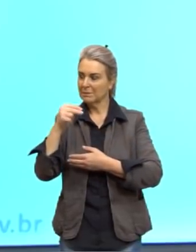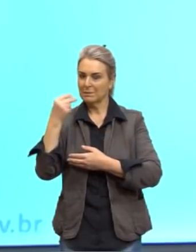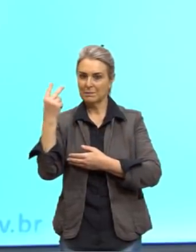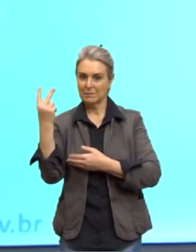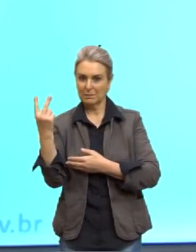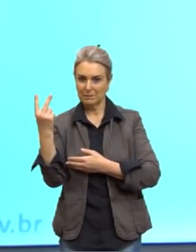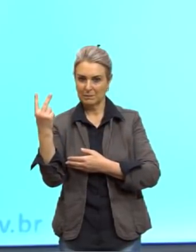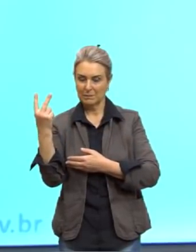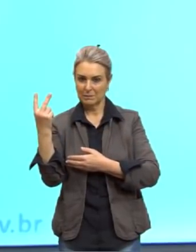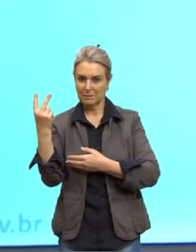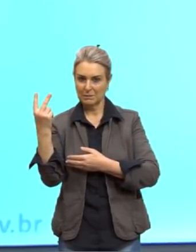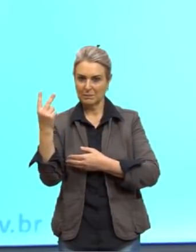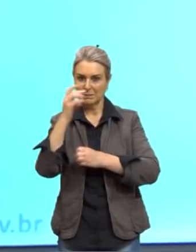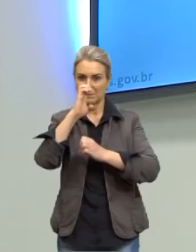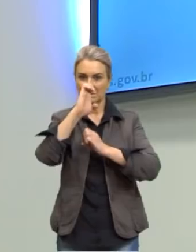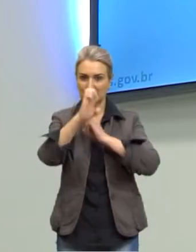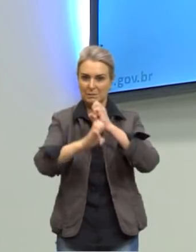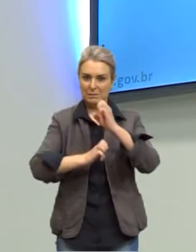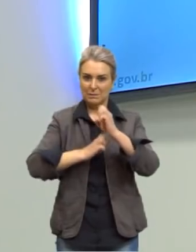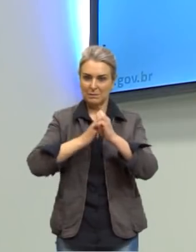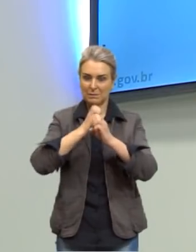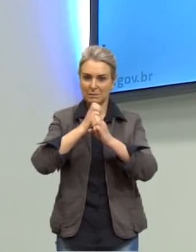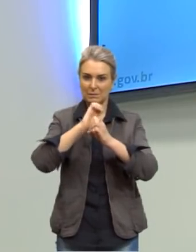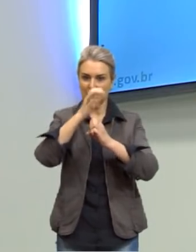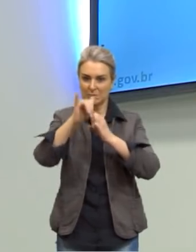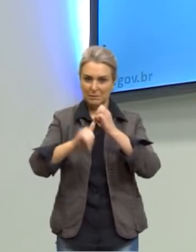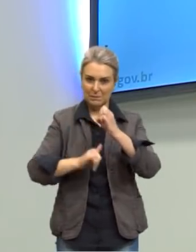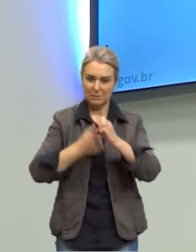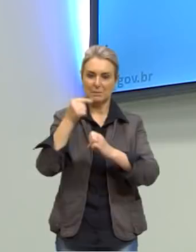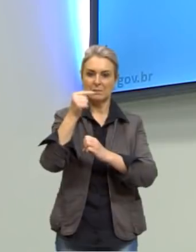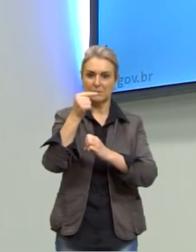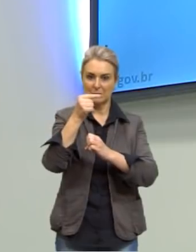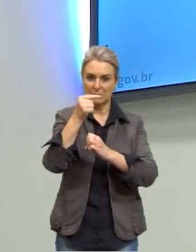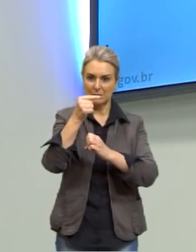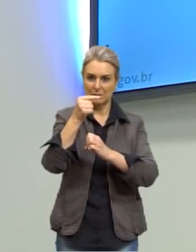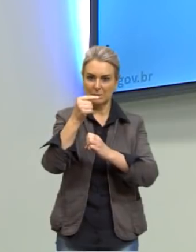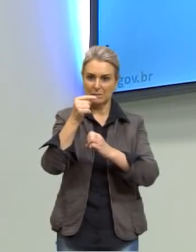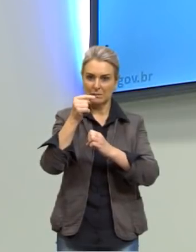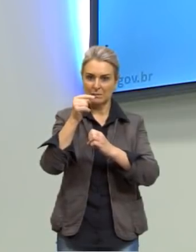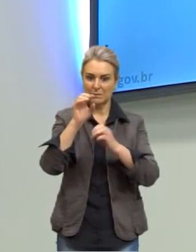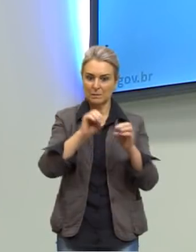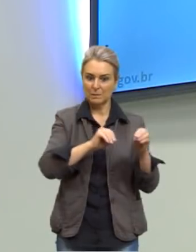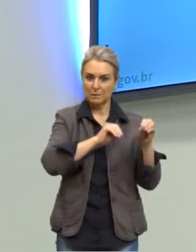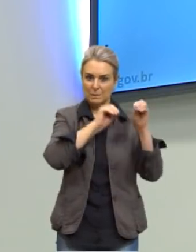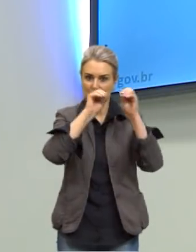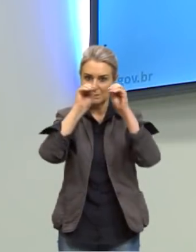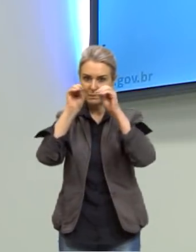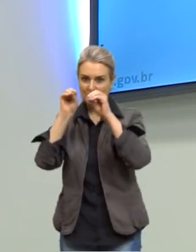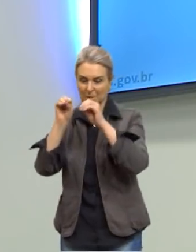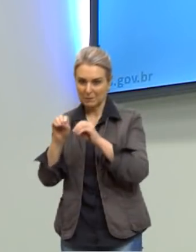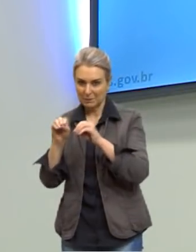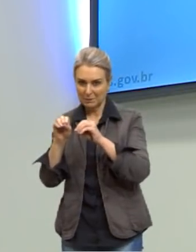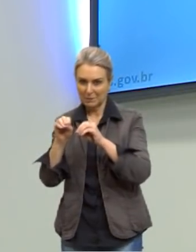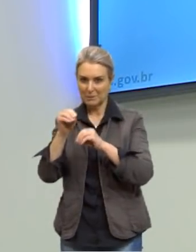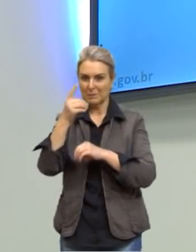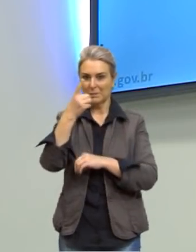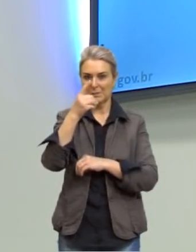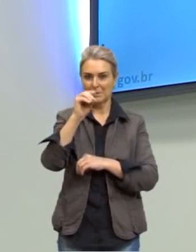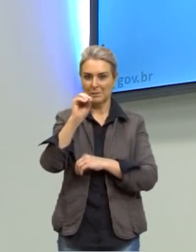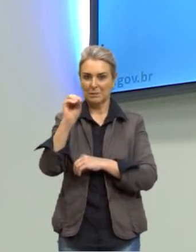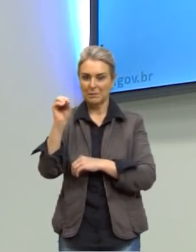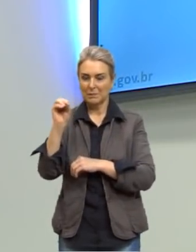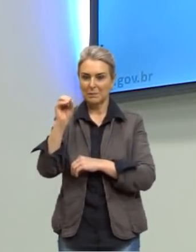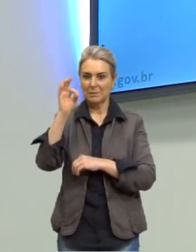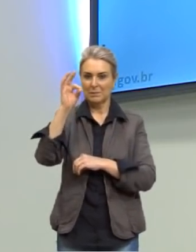e o elemento mais eletronegativo ela só vai passar do estado líquido para o gasoso a 100 graus celsius ou